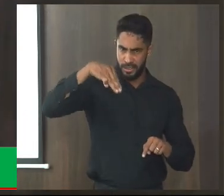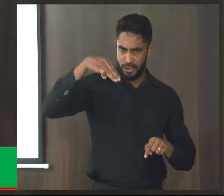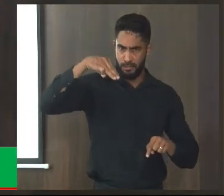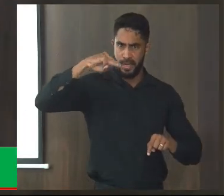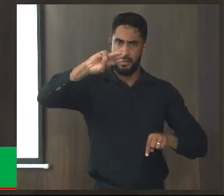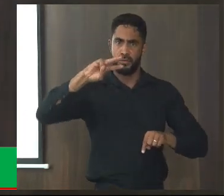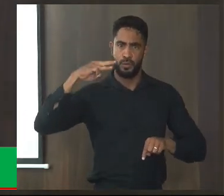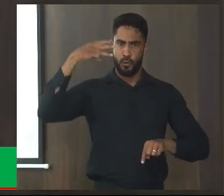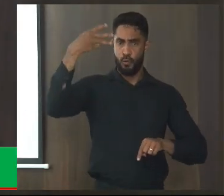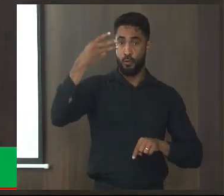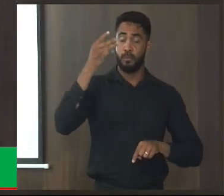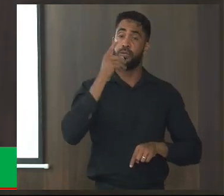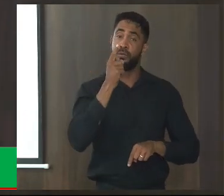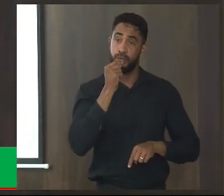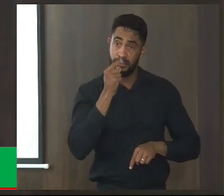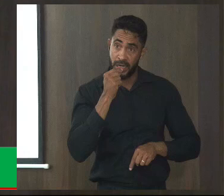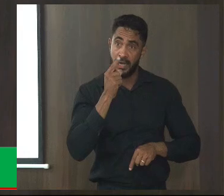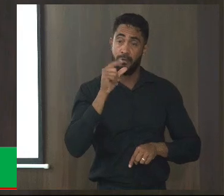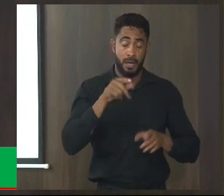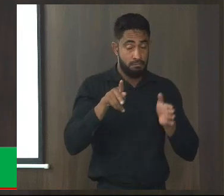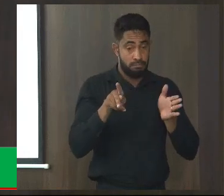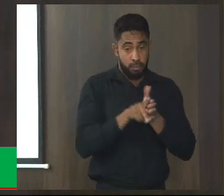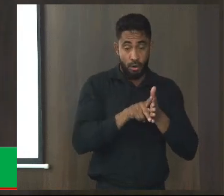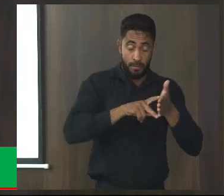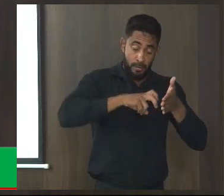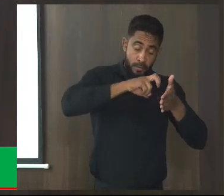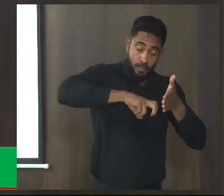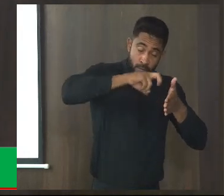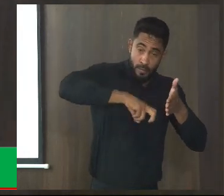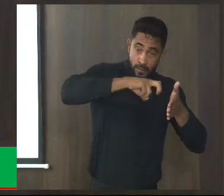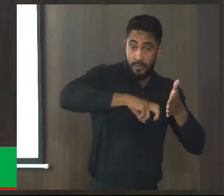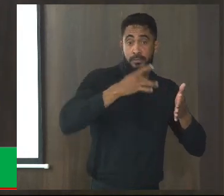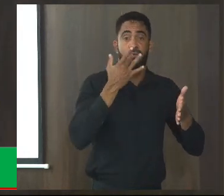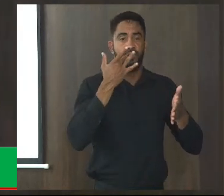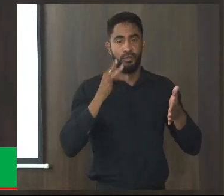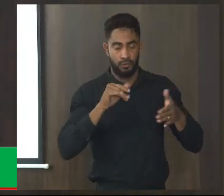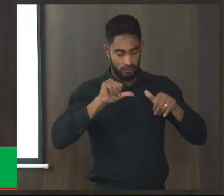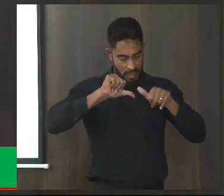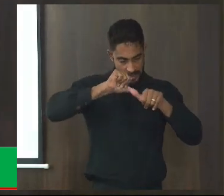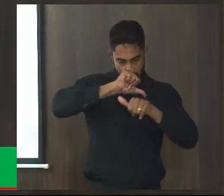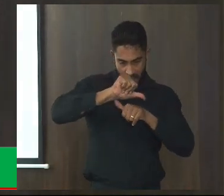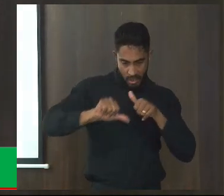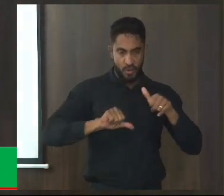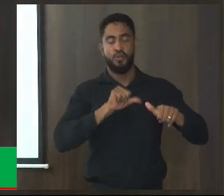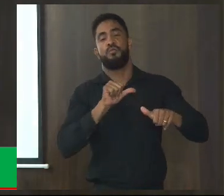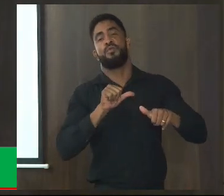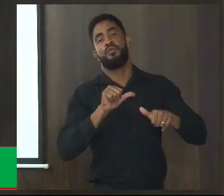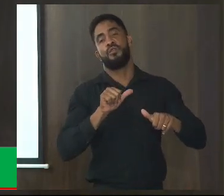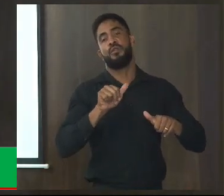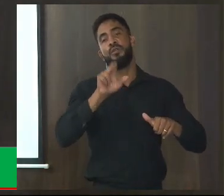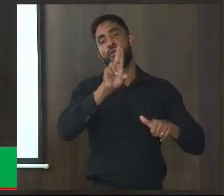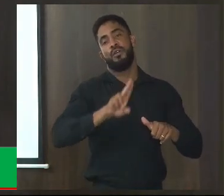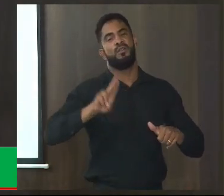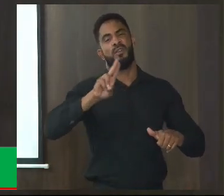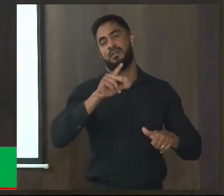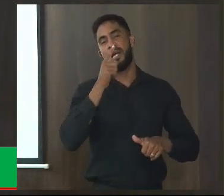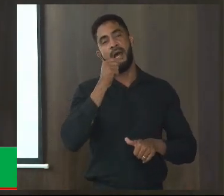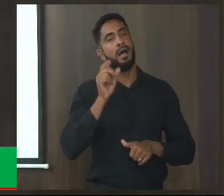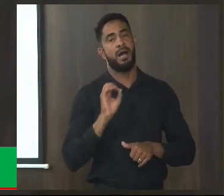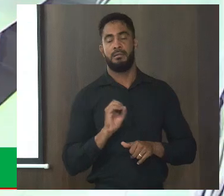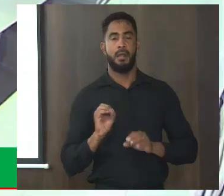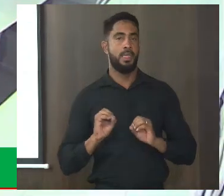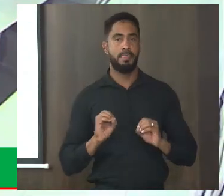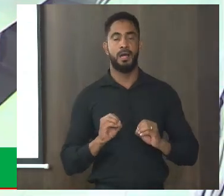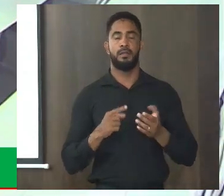uma barragem muito boa que era para extração própria. Mas com essa mudança de planejamento, eles não vão nem usar essa água. Já